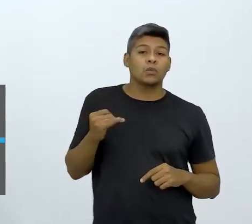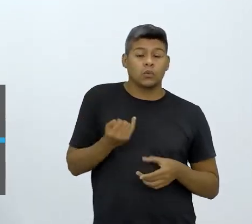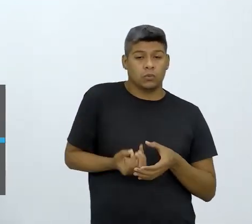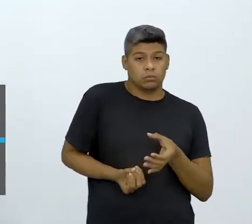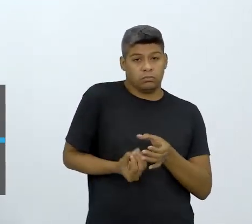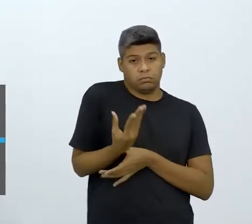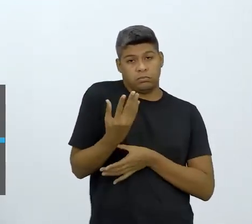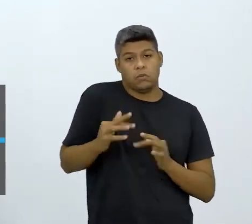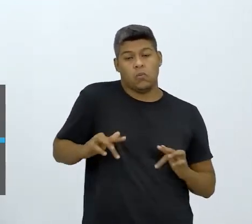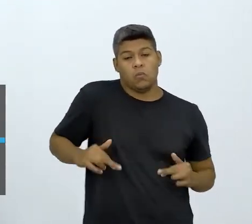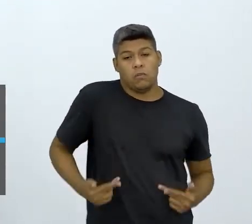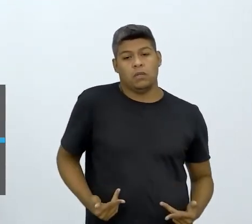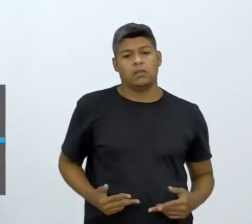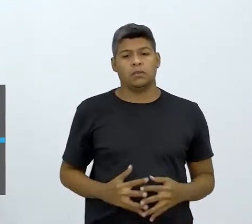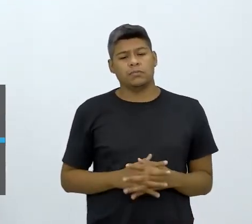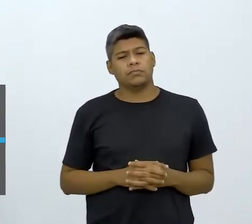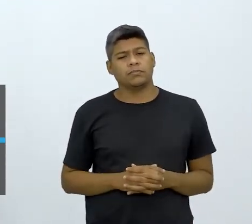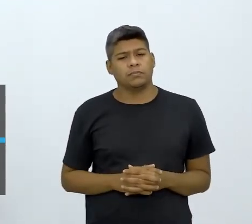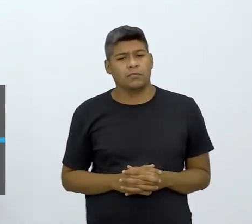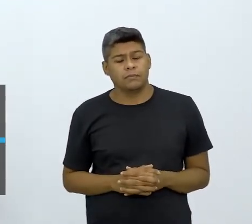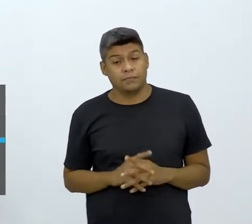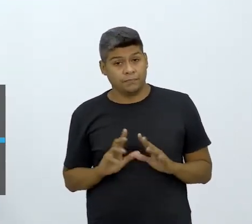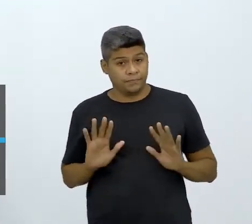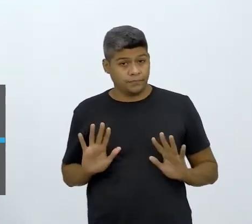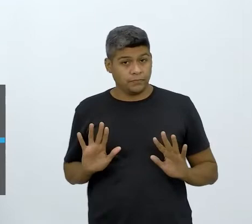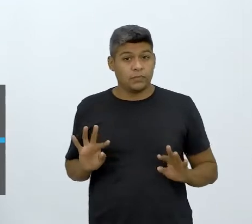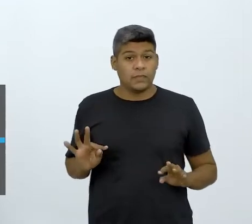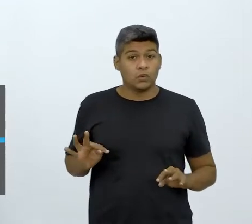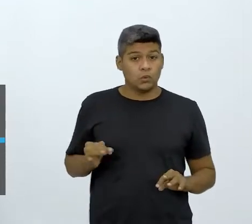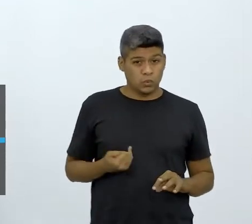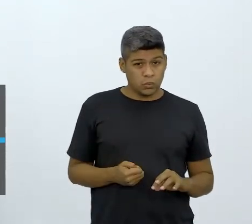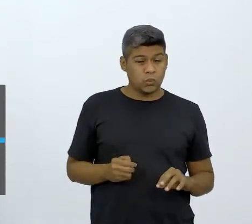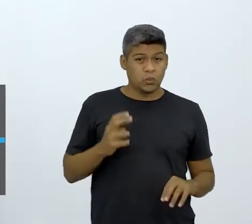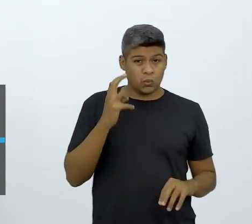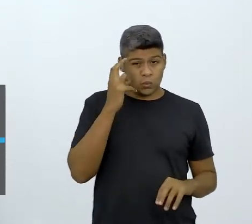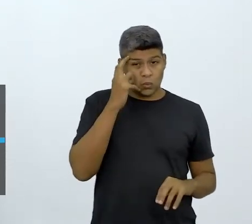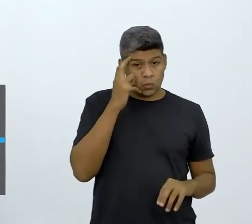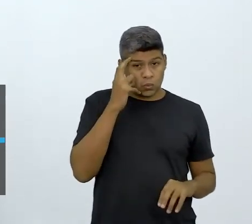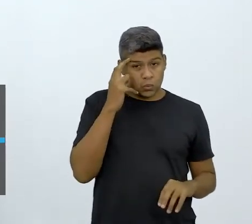seres humanos. Mas, professora, se tudo é cultura,